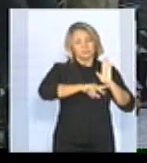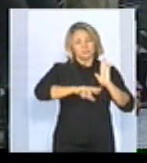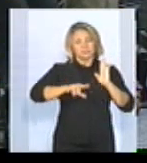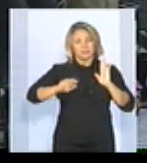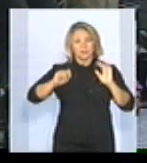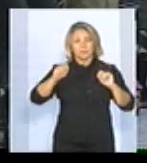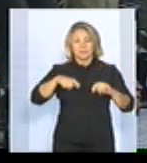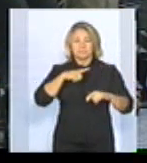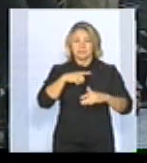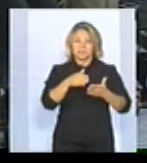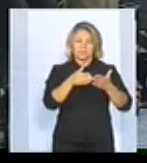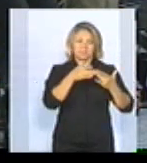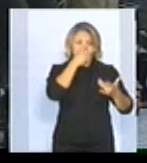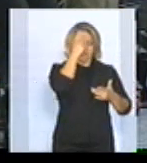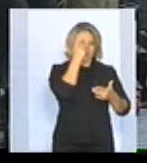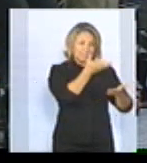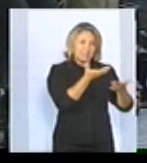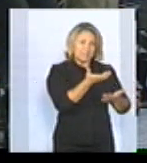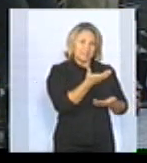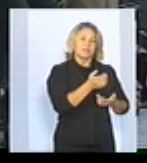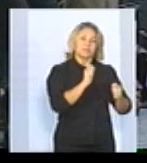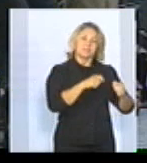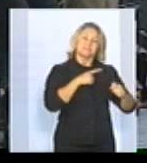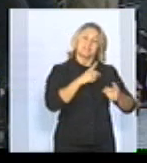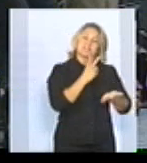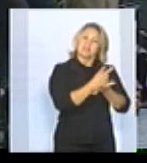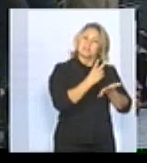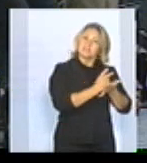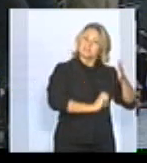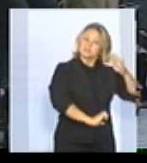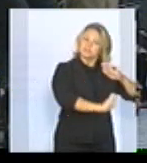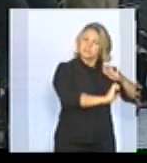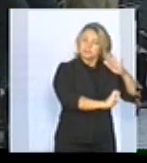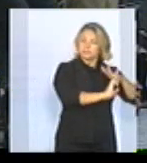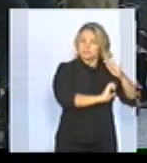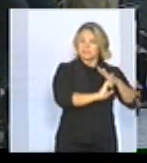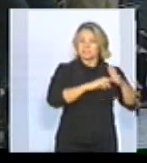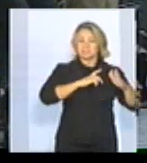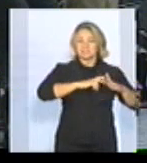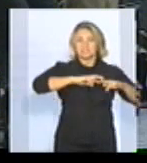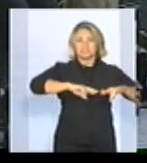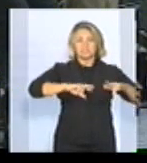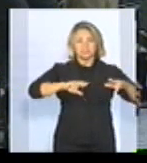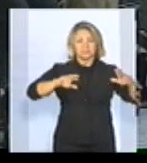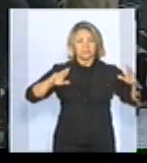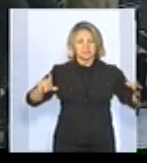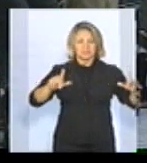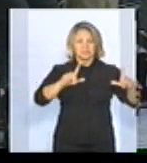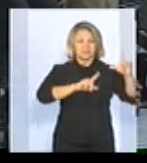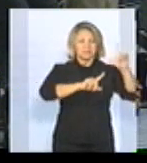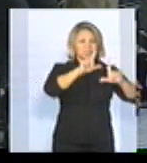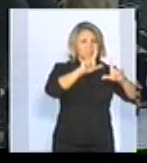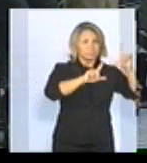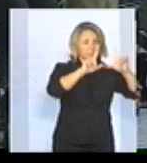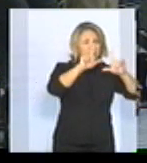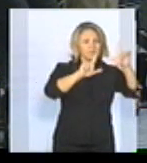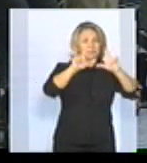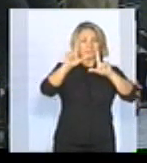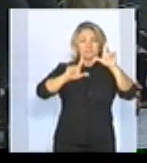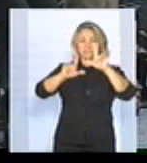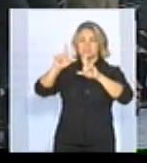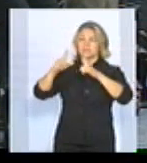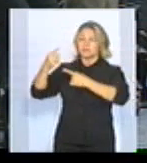protege o consumidor ao impedir que o mesmo grupo empresarial tenha influência relevante em diferentes meios de comunicação de massa, portanto, propriedade